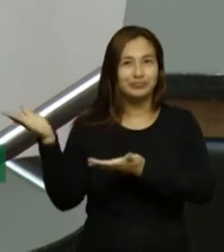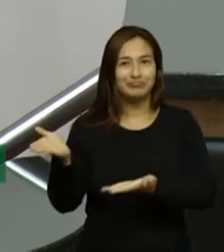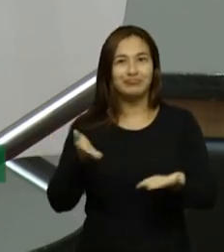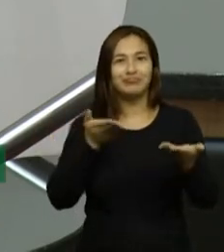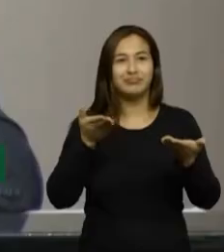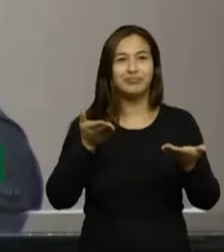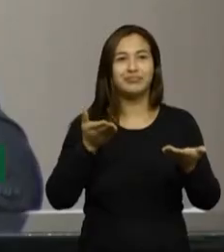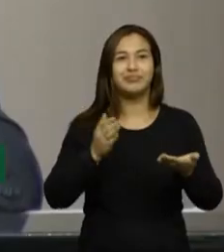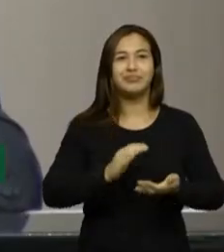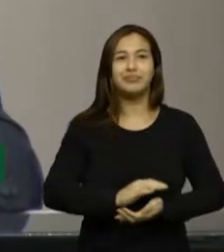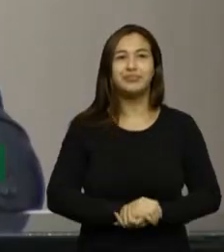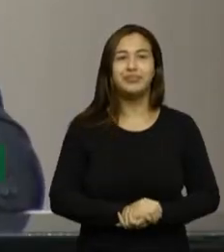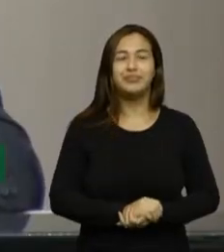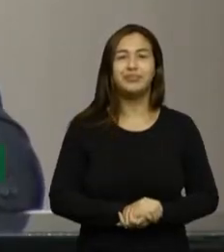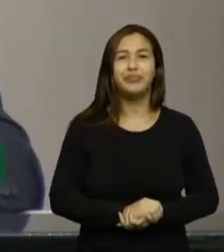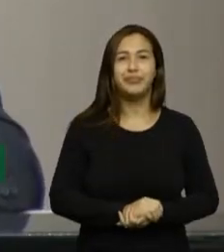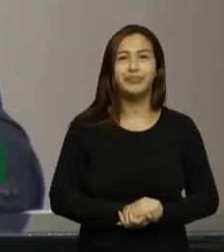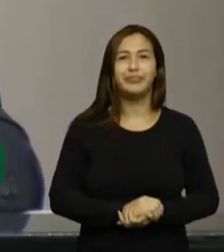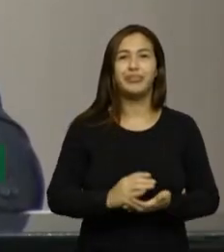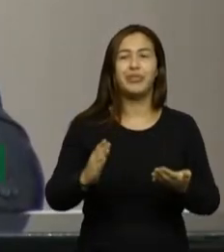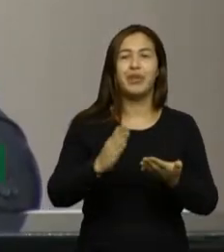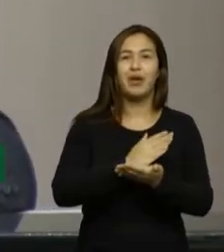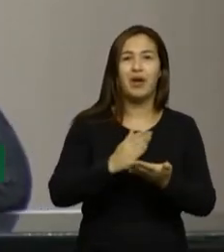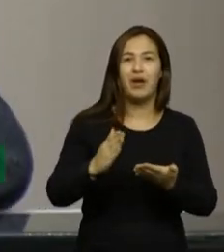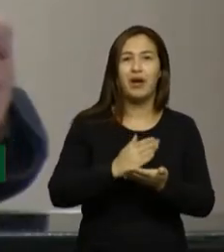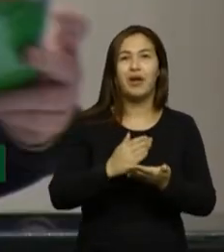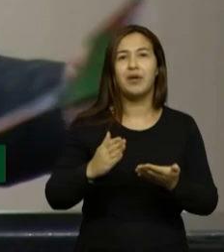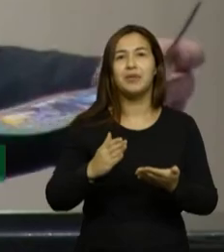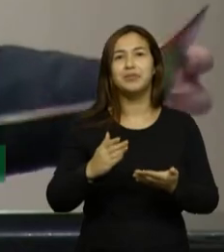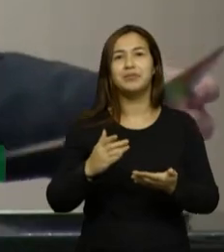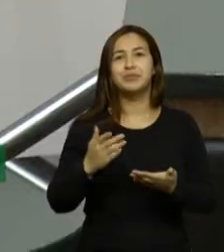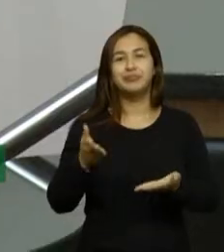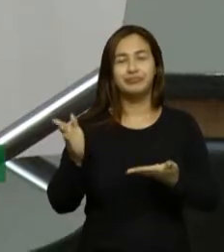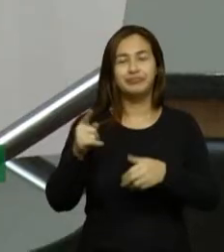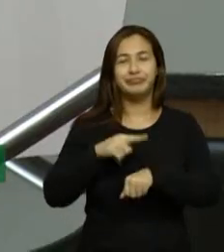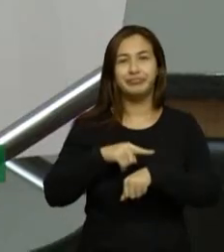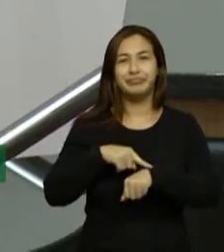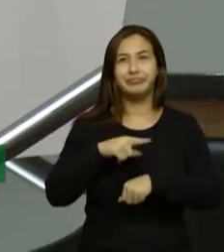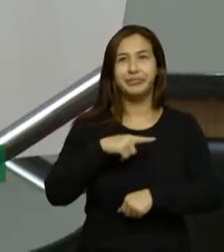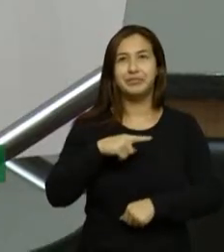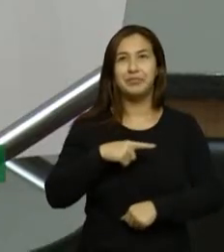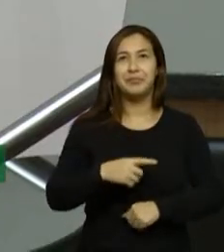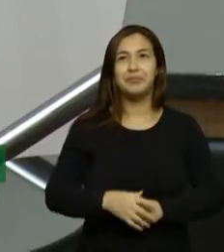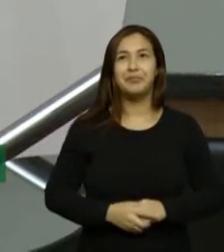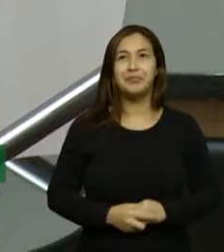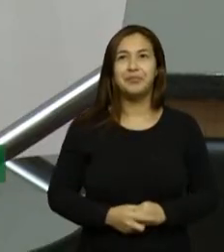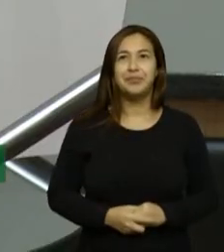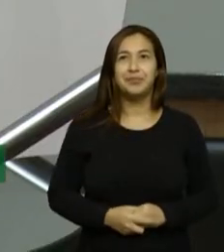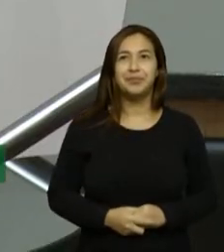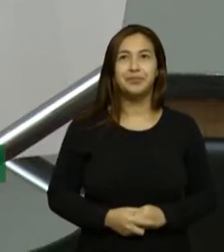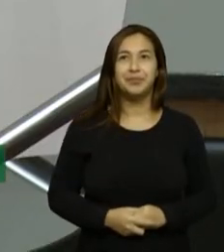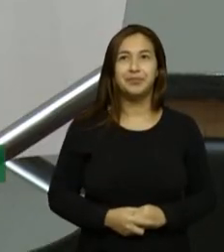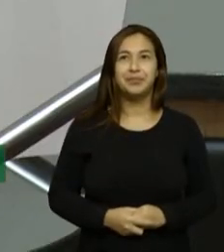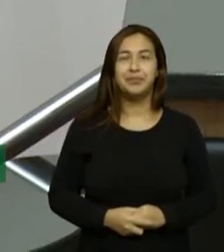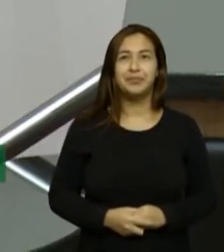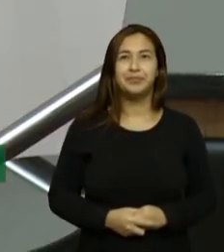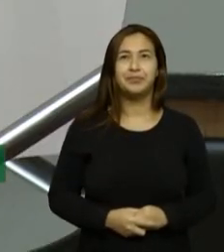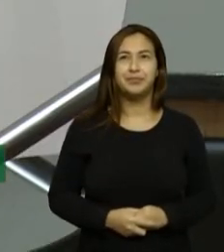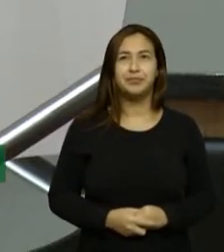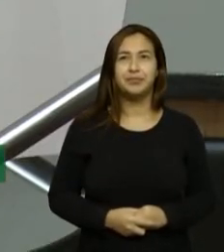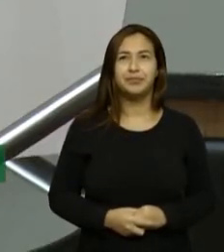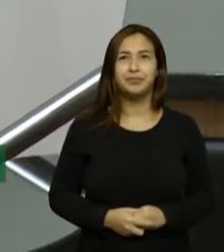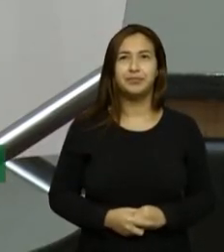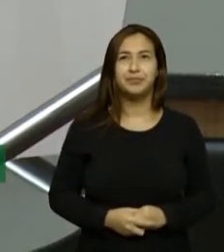mantemos mais alguns minutos suspensa a sessão. Quer falar?